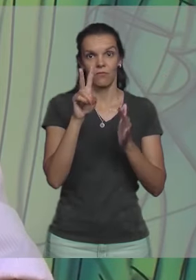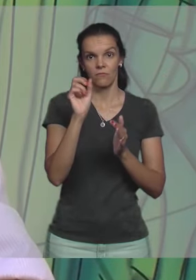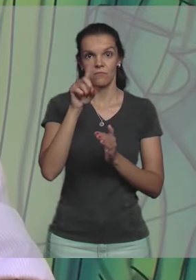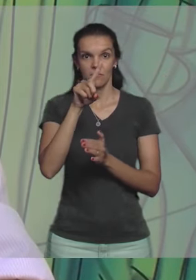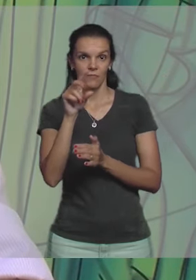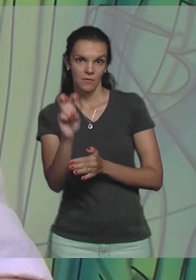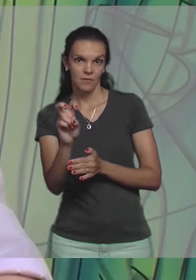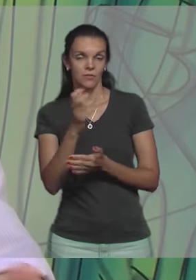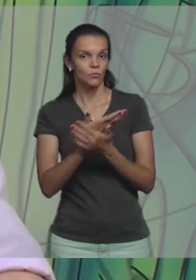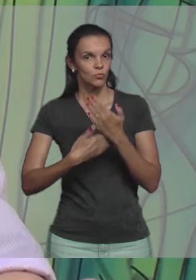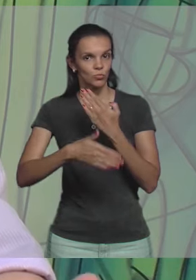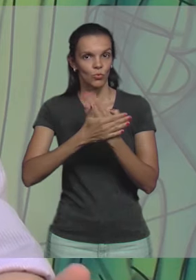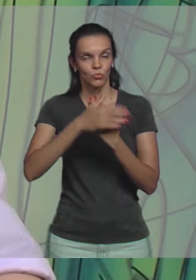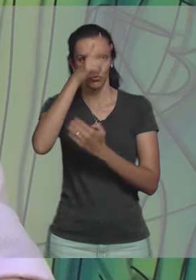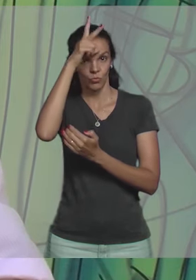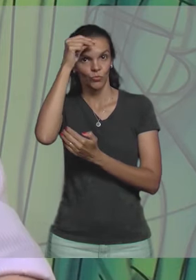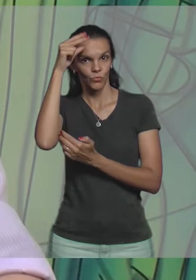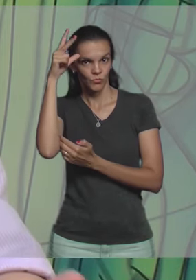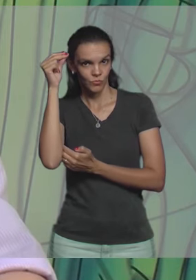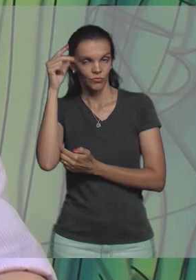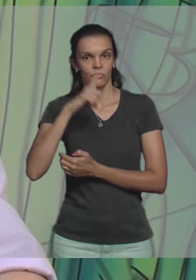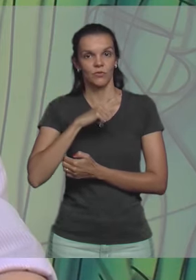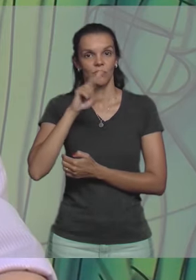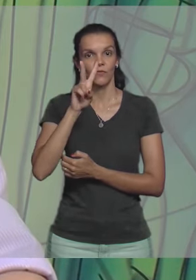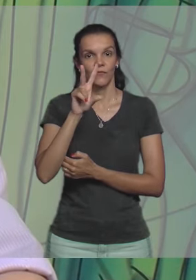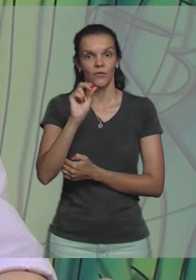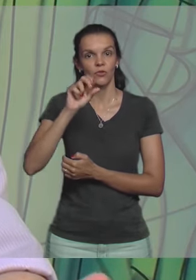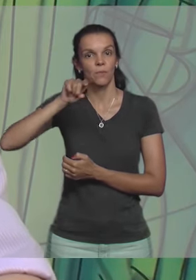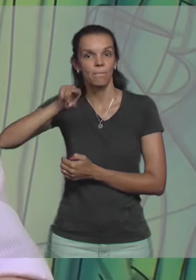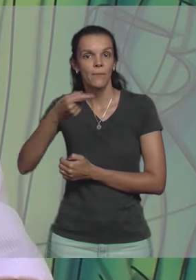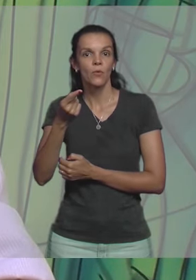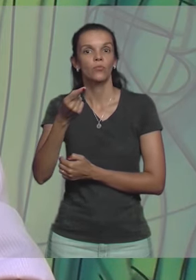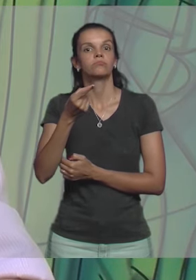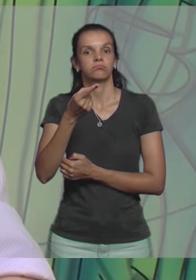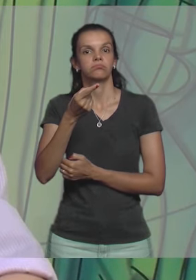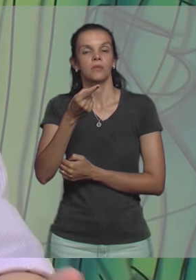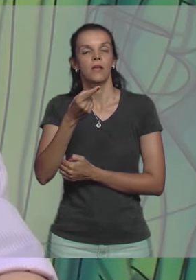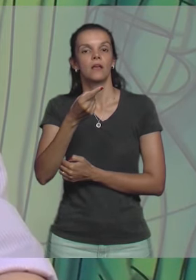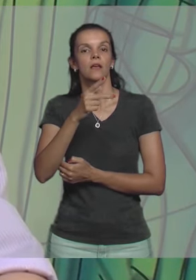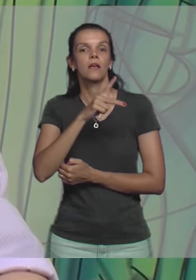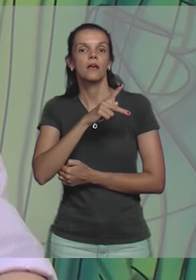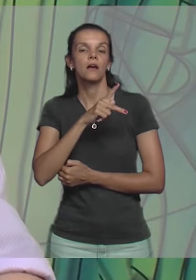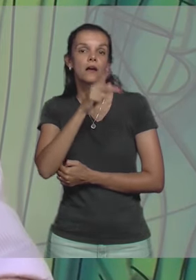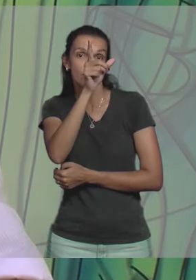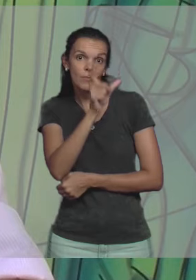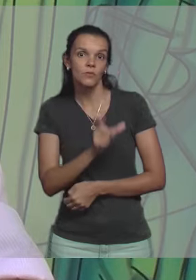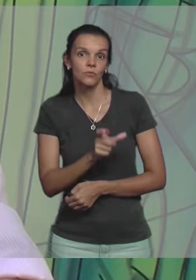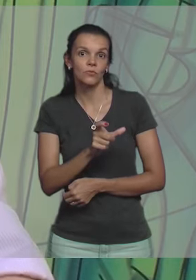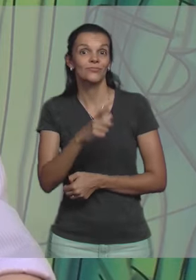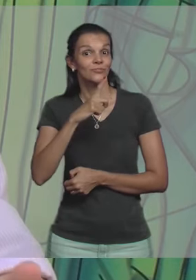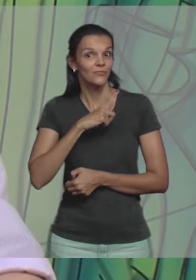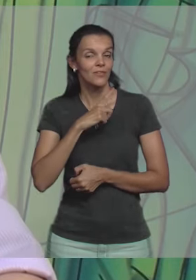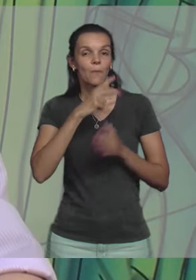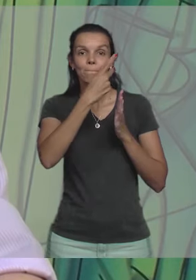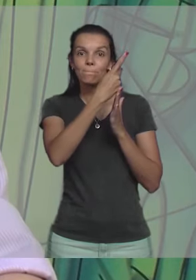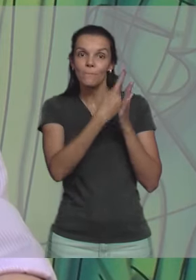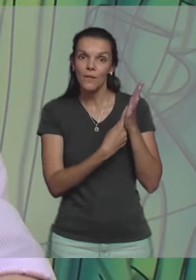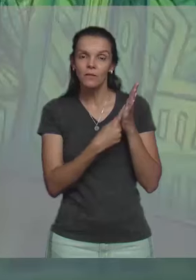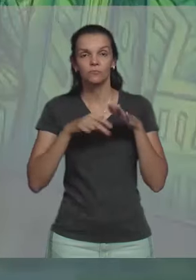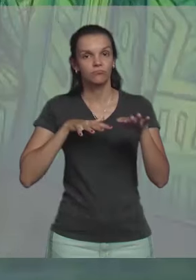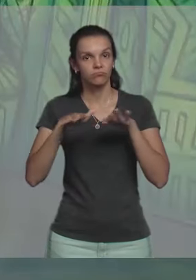2015 todos os municípios que tivessem mais de 20 mil habitantes tivessem os seus planos de mobilidade urbana já